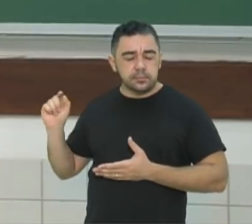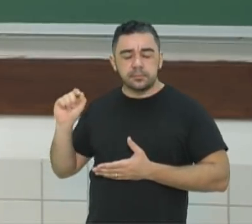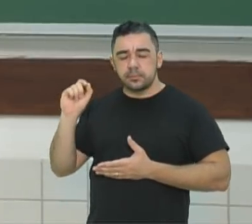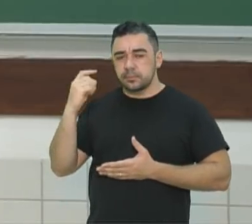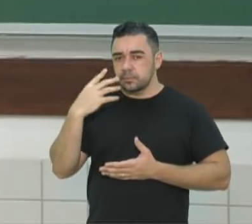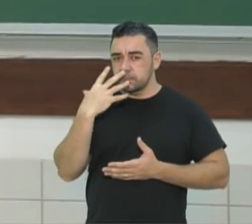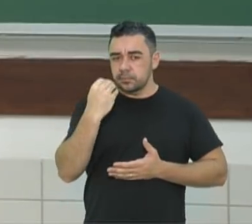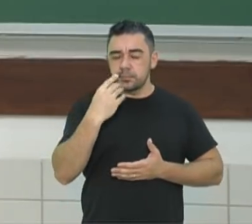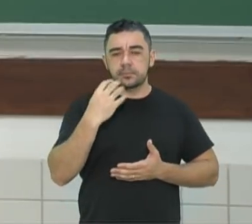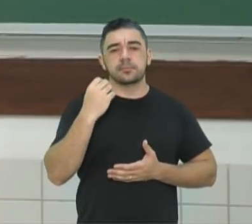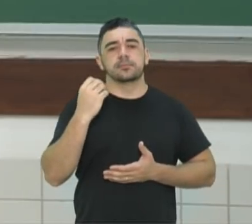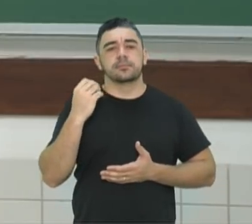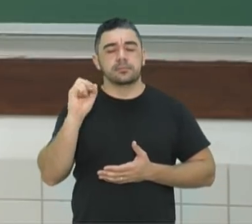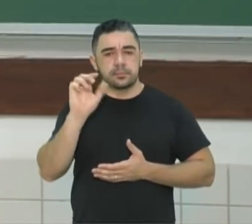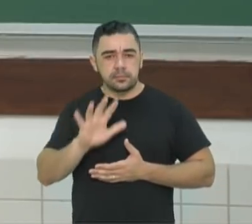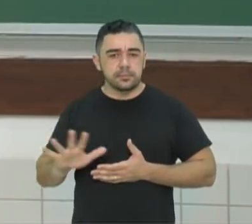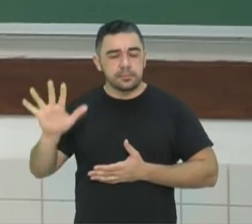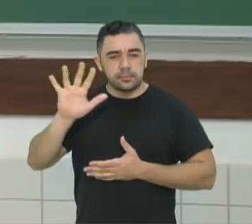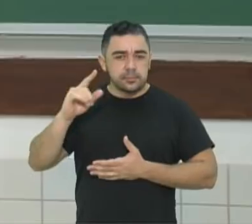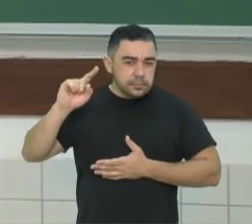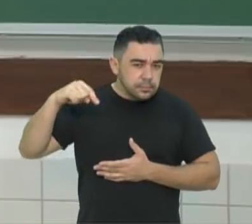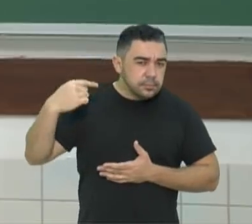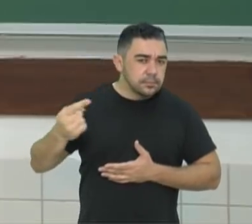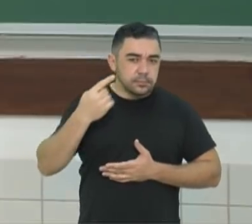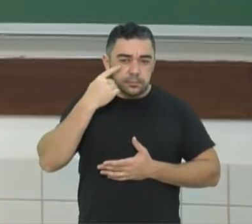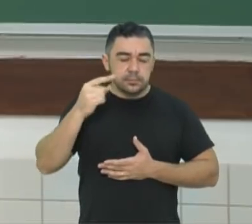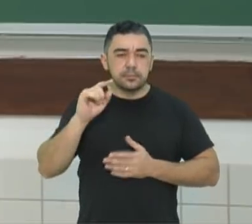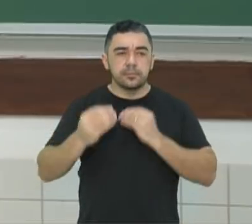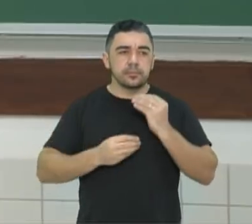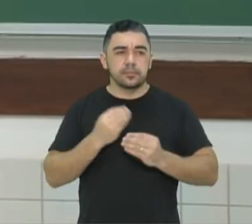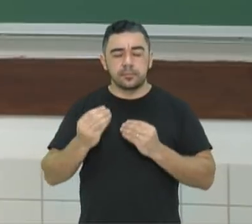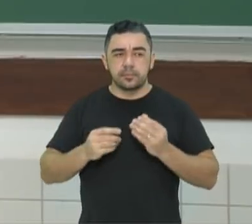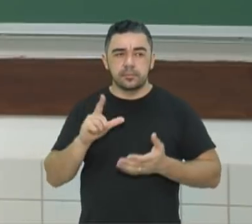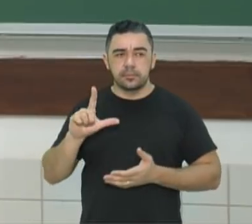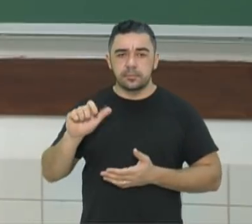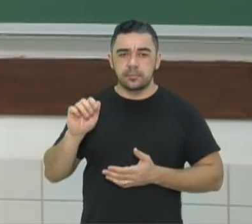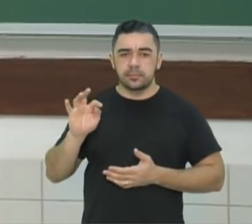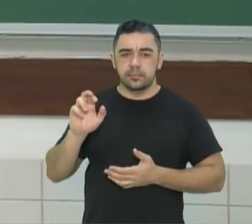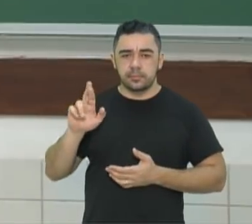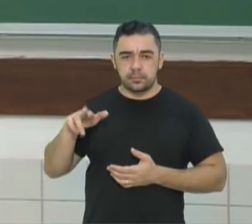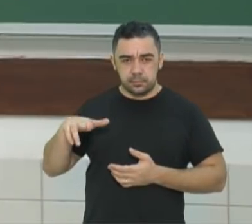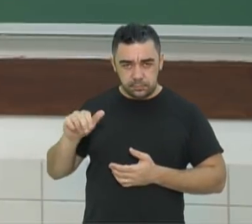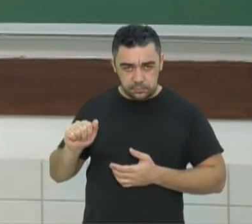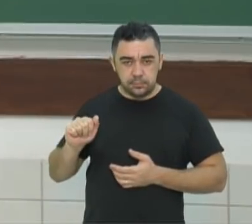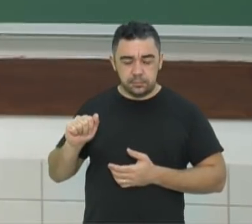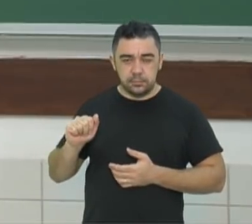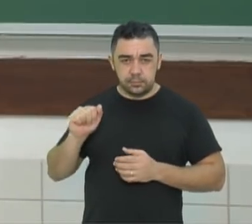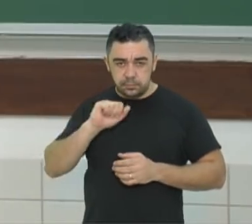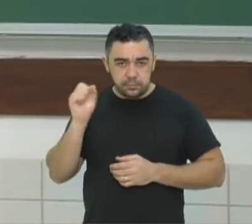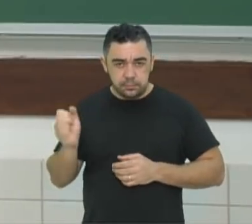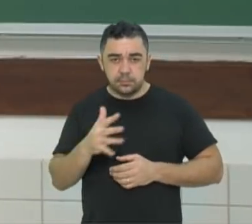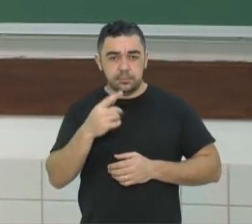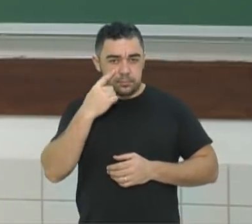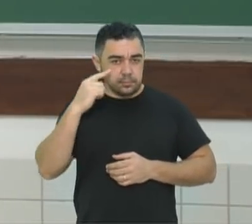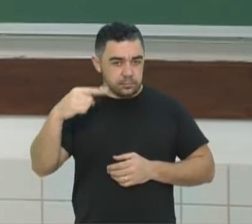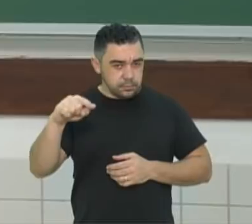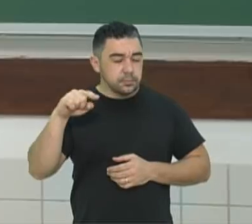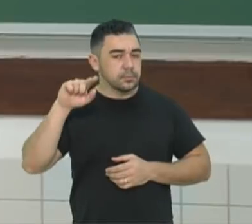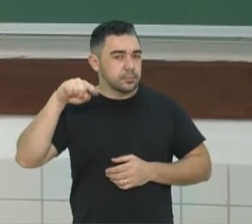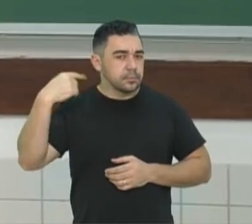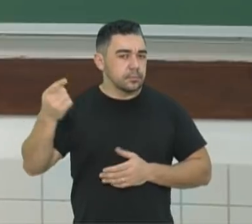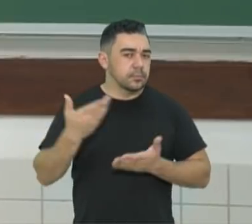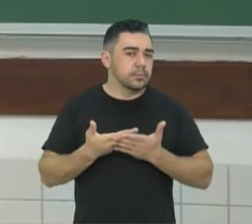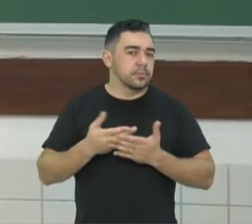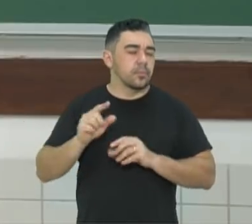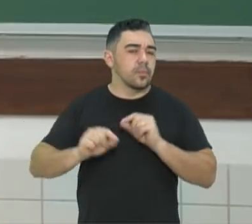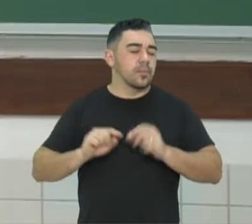imagem. E aí, mais para frente, quando a gente vai ver, por exemplo, a lanterna mágica, que era um objeto, inclusive nós vamos ver na próxima aula com mais detalhes sobre isso,